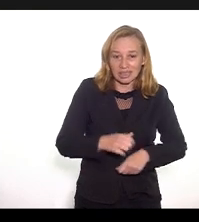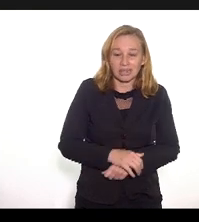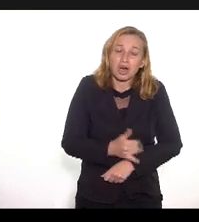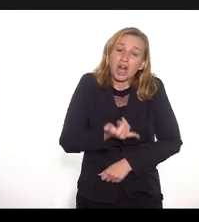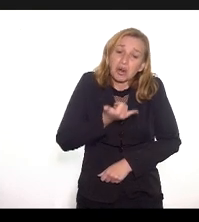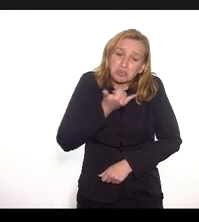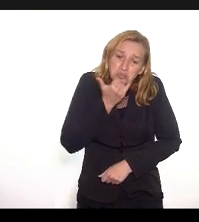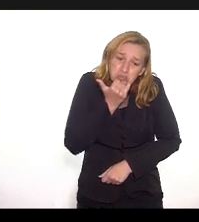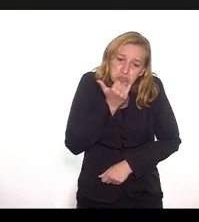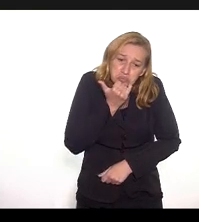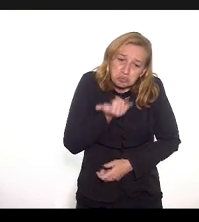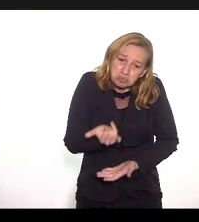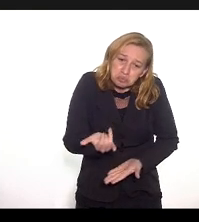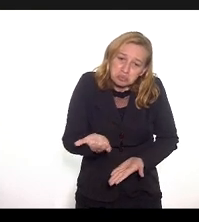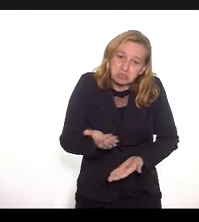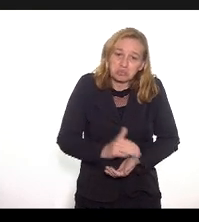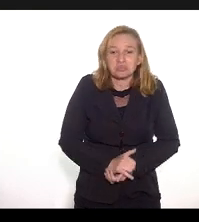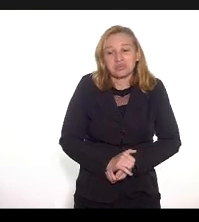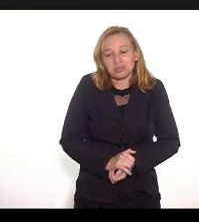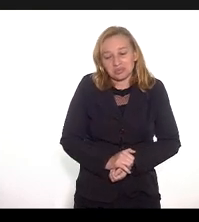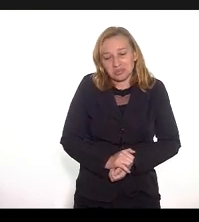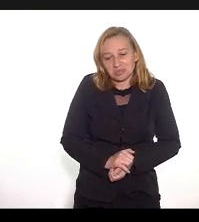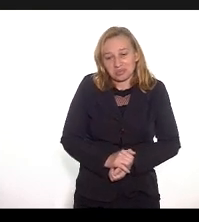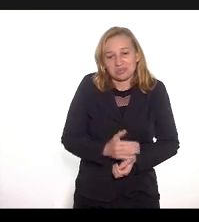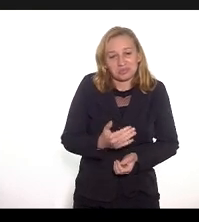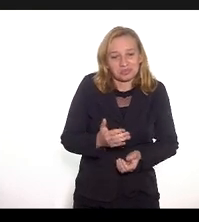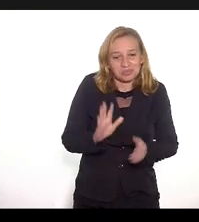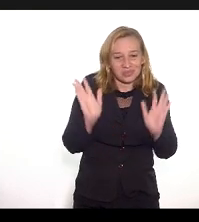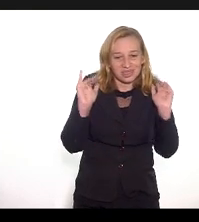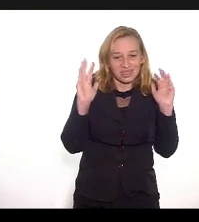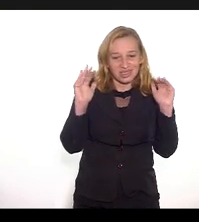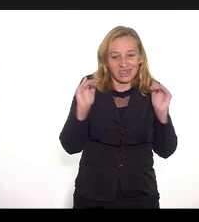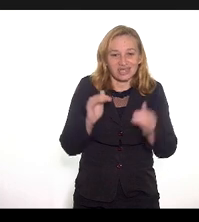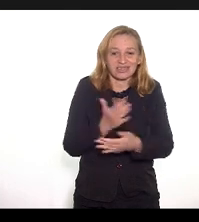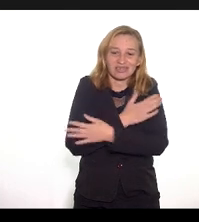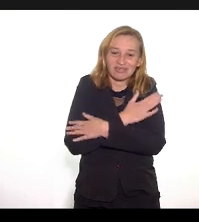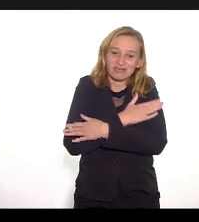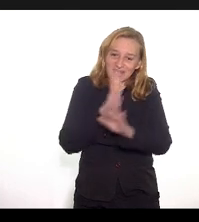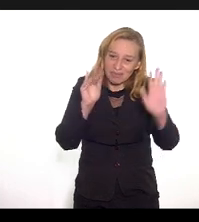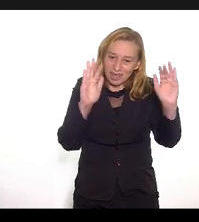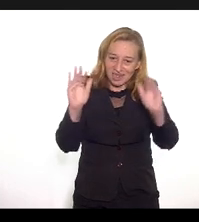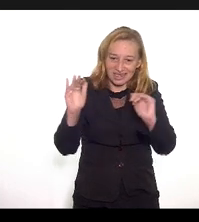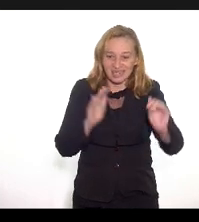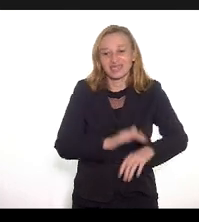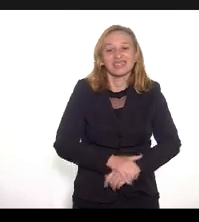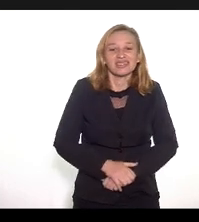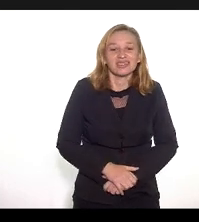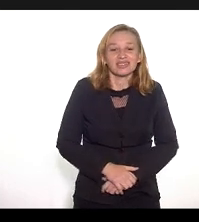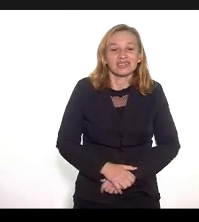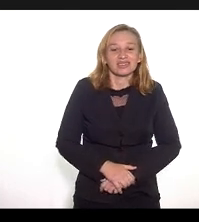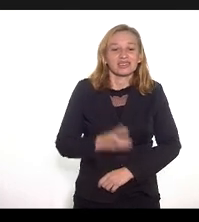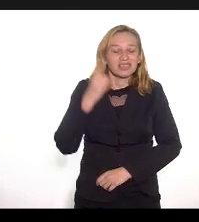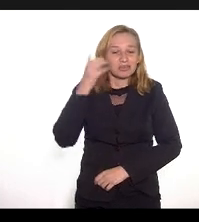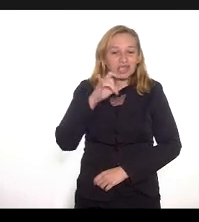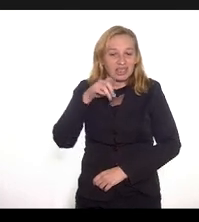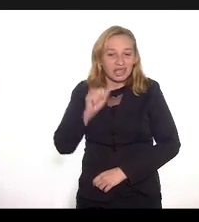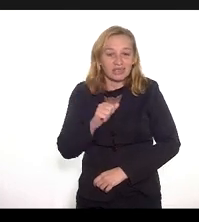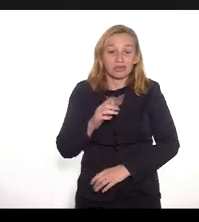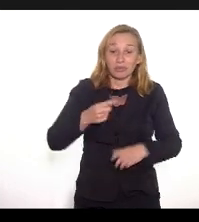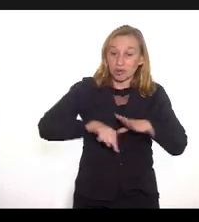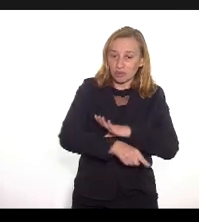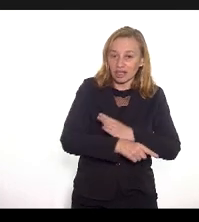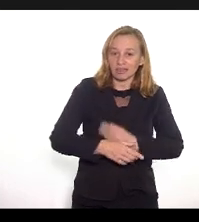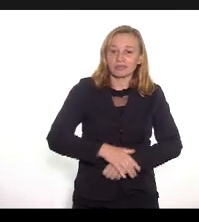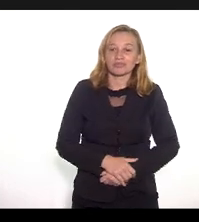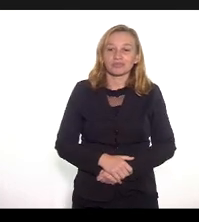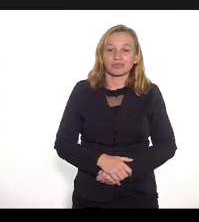pena, deputado Célia. Um abraço. Um beijo, Célia. Fica com Deus. Um abraço, deputada Célia. Então vamos aprofundar no deputado Luiz. Depois